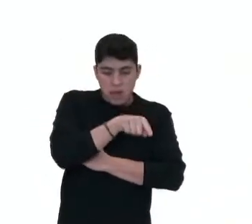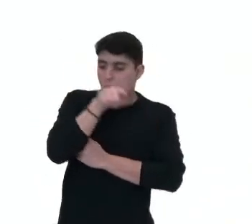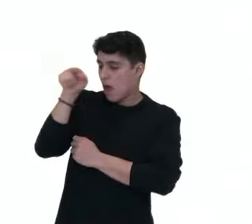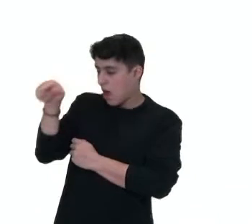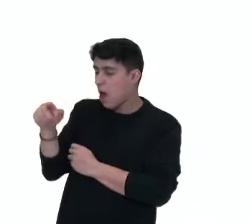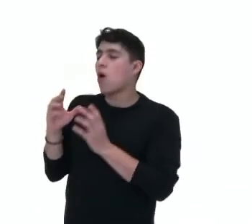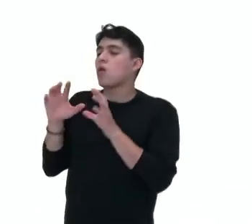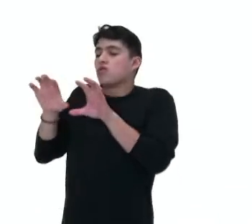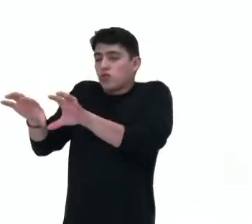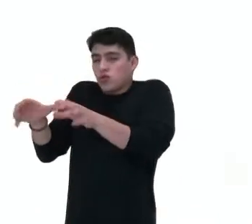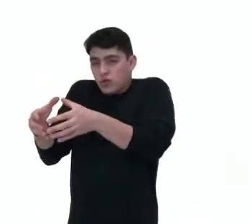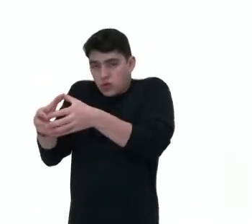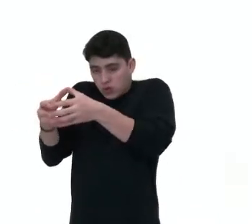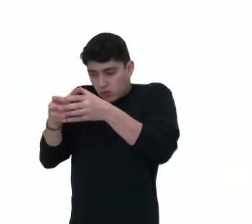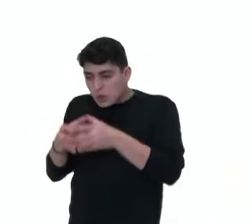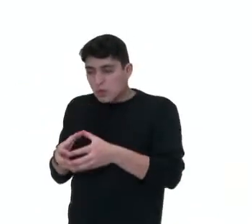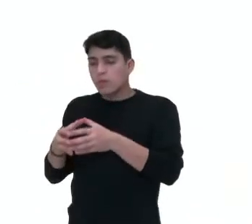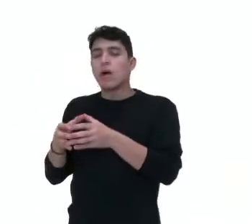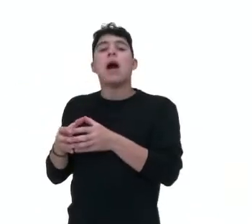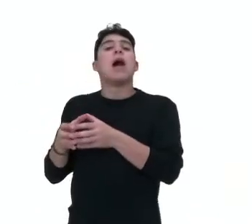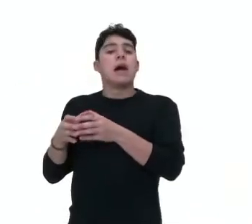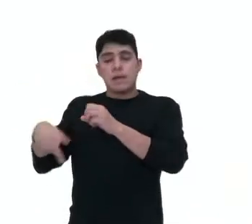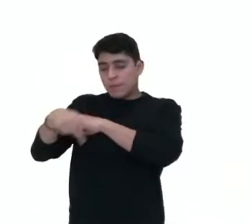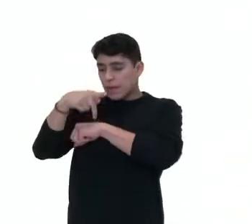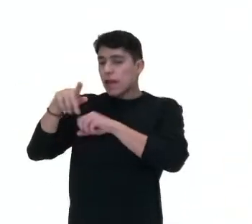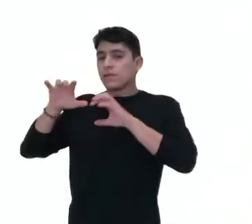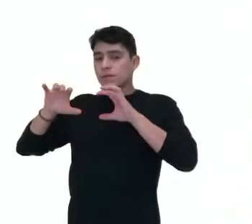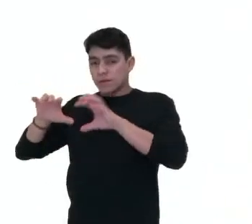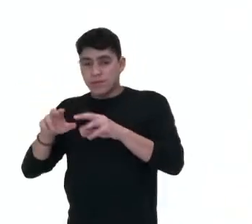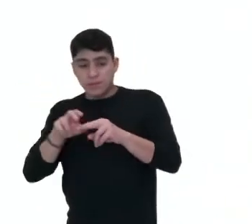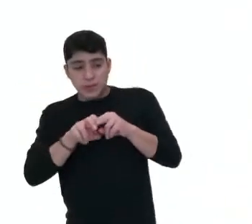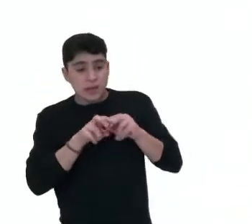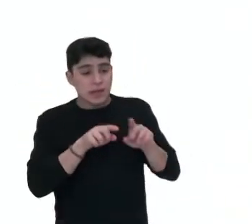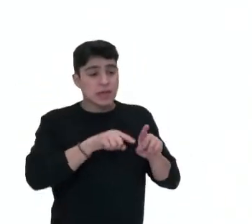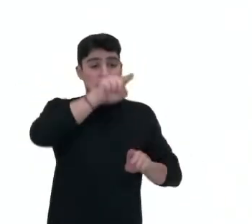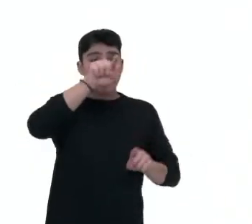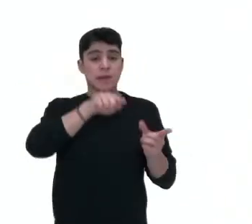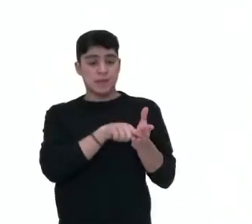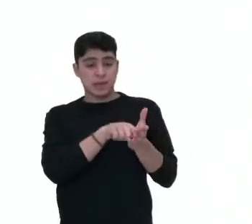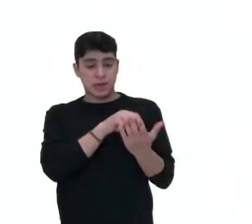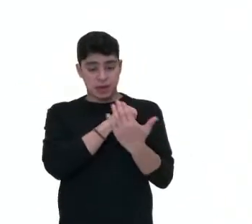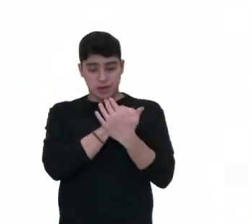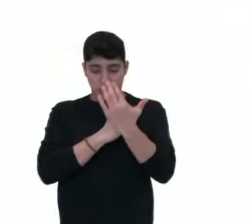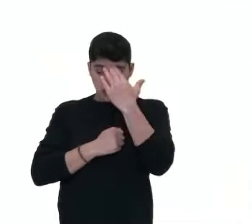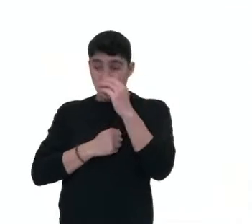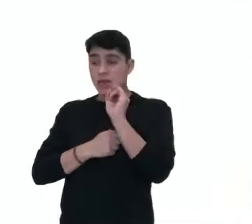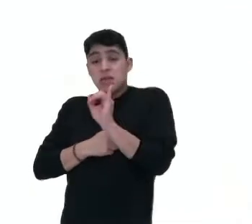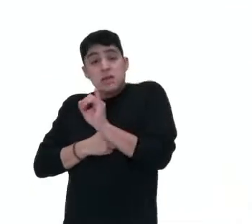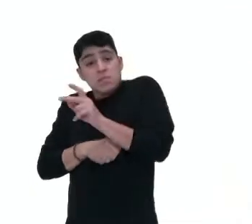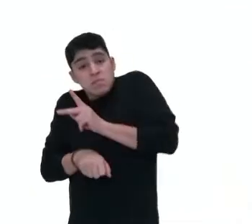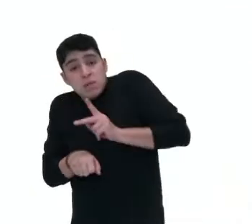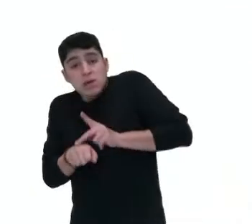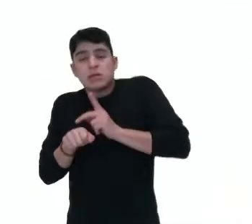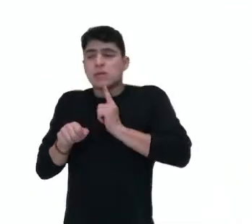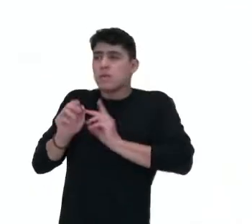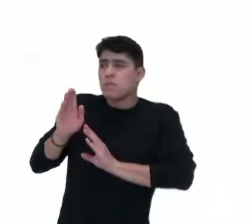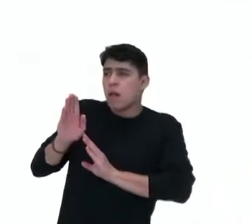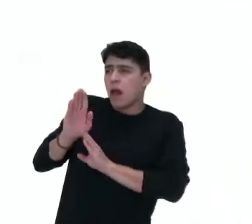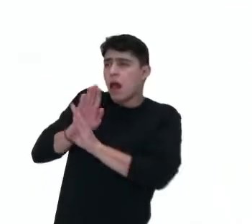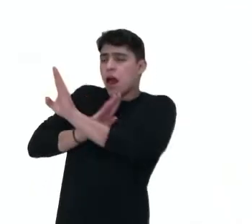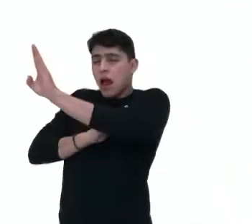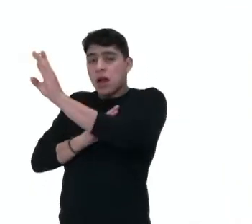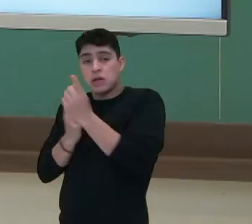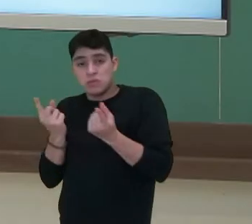estado social da nação e permitem conhecer o seu nível de desenvolvimento econômico e social, tá